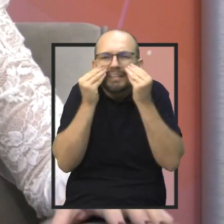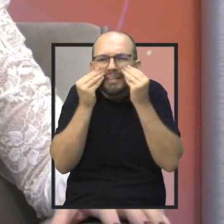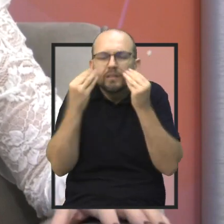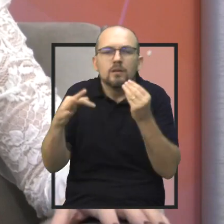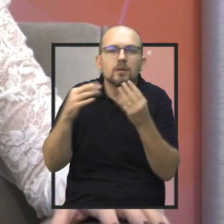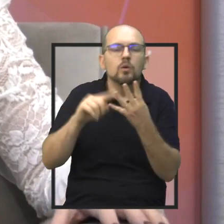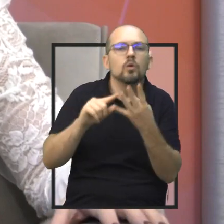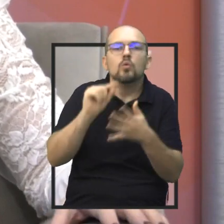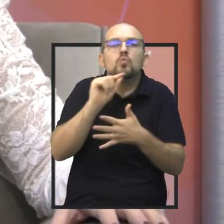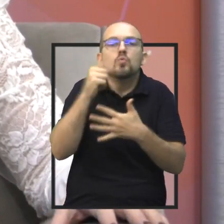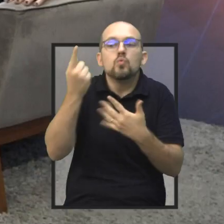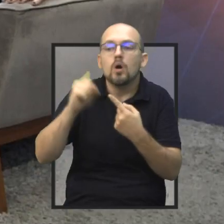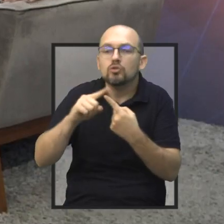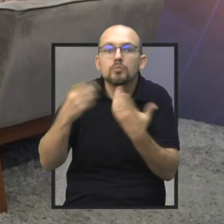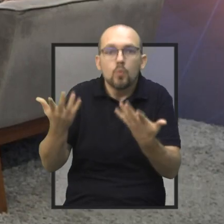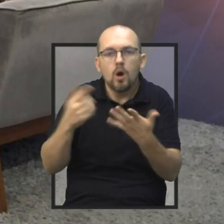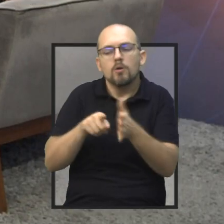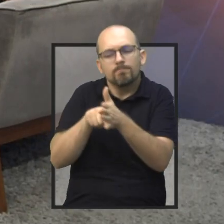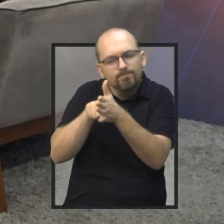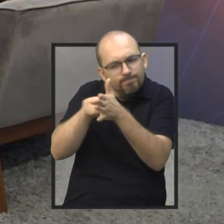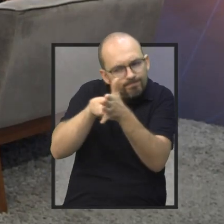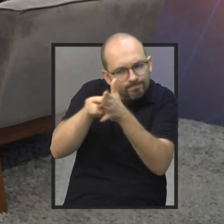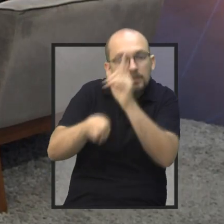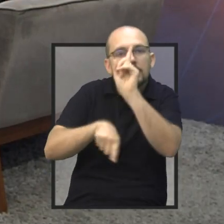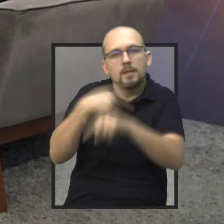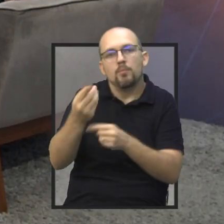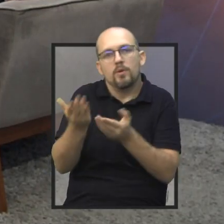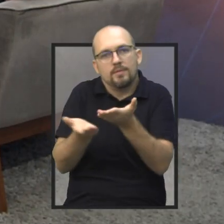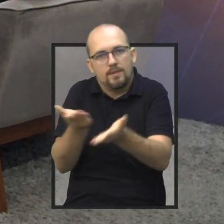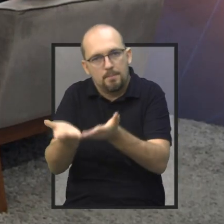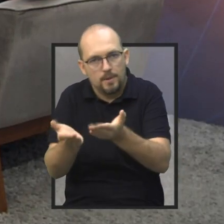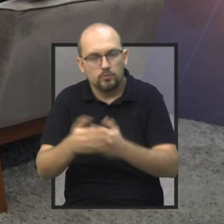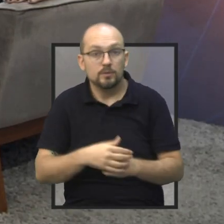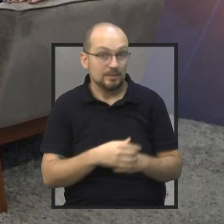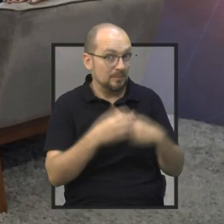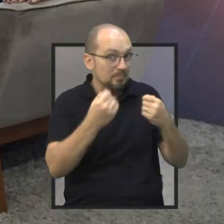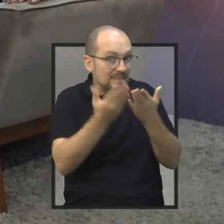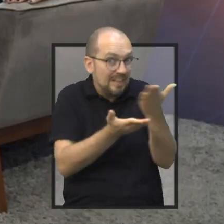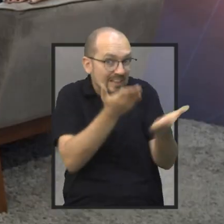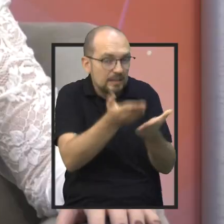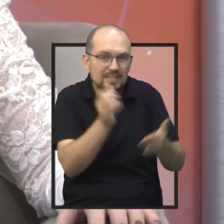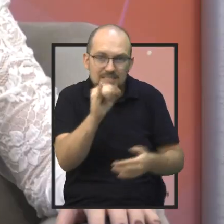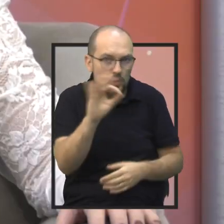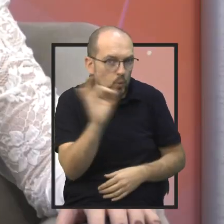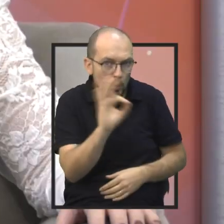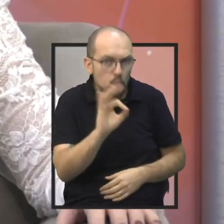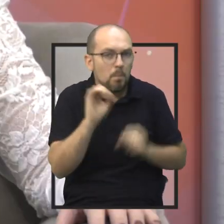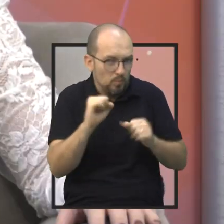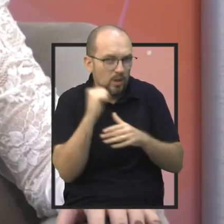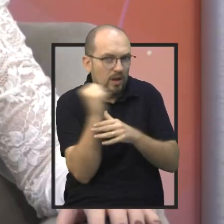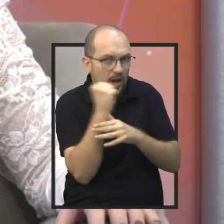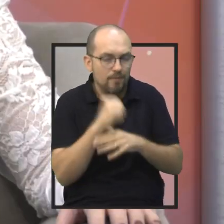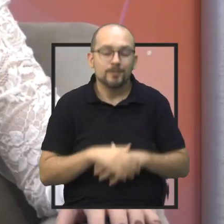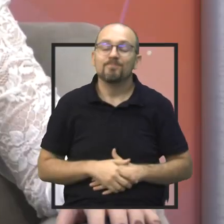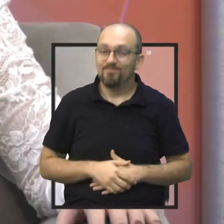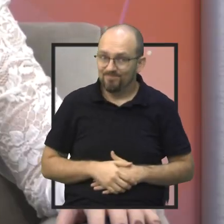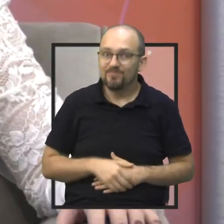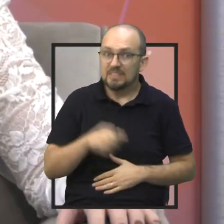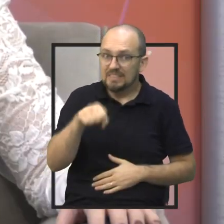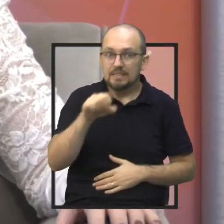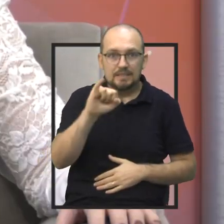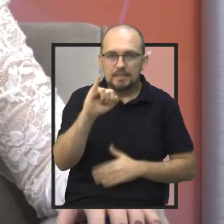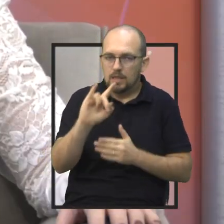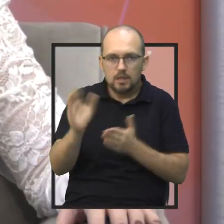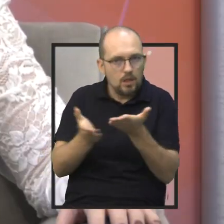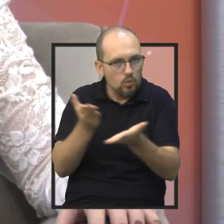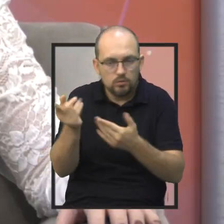o tratamento adequado. E precisa ser tratado, senão pode agravar, né? Com certeza. As principais complicações, né,